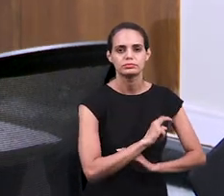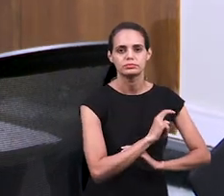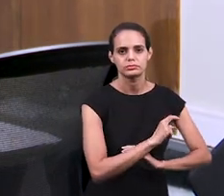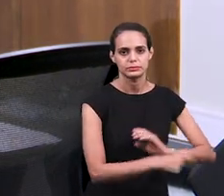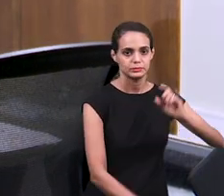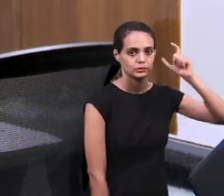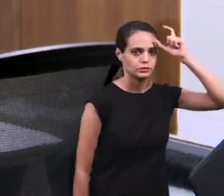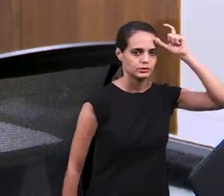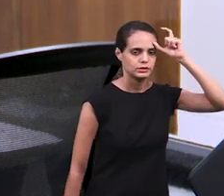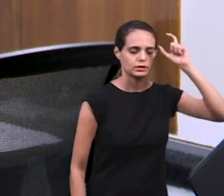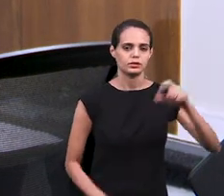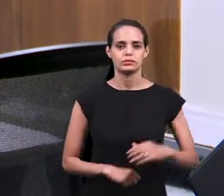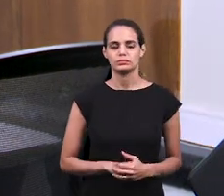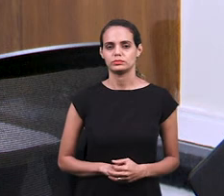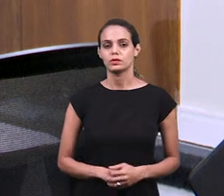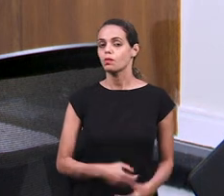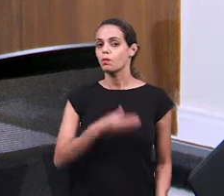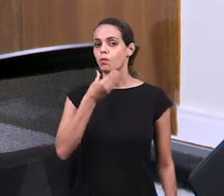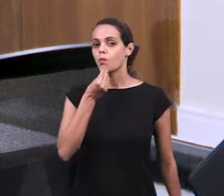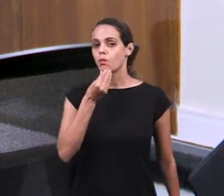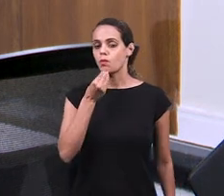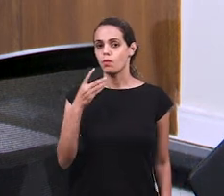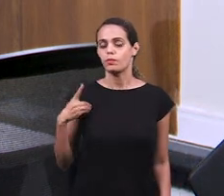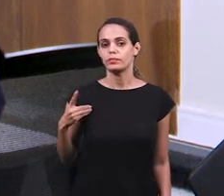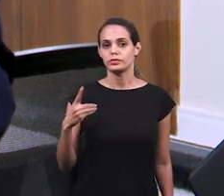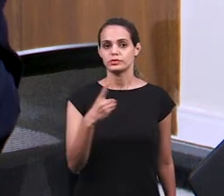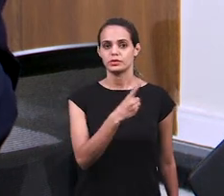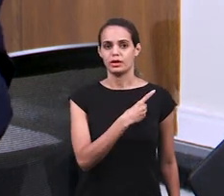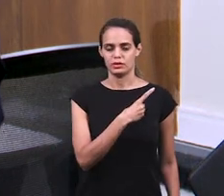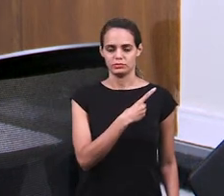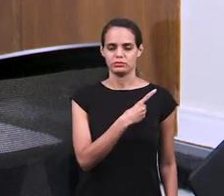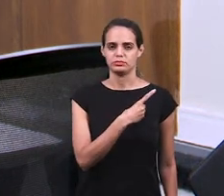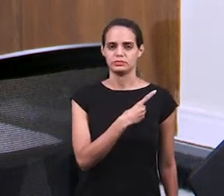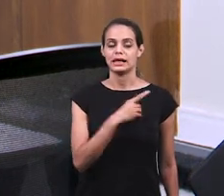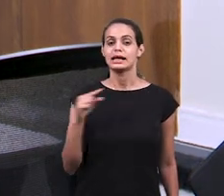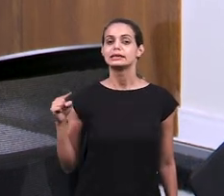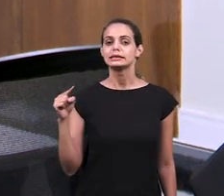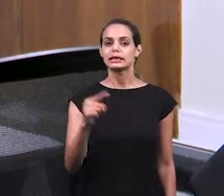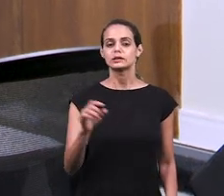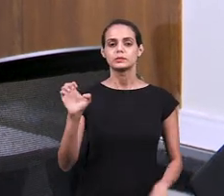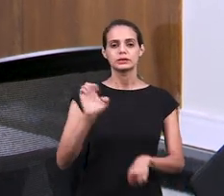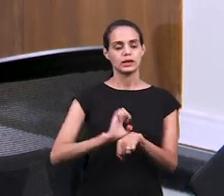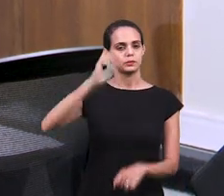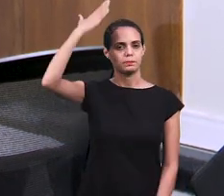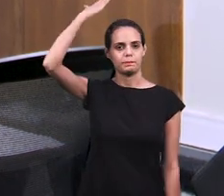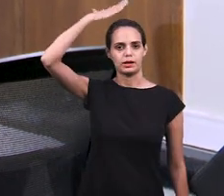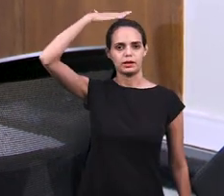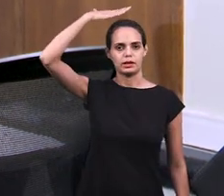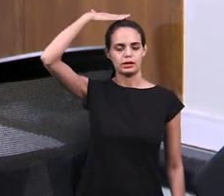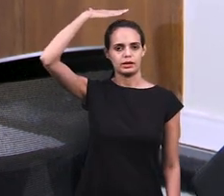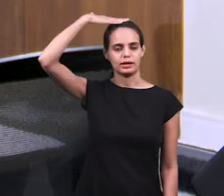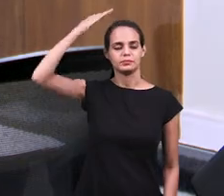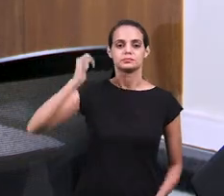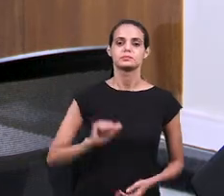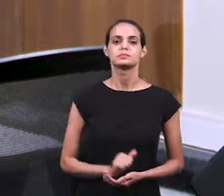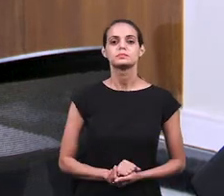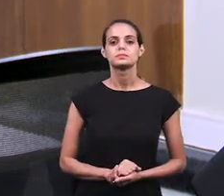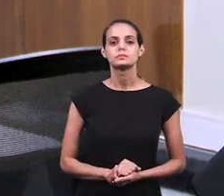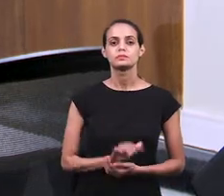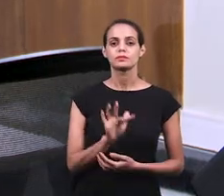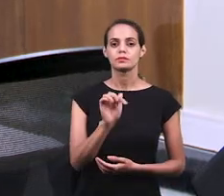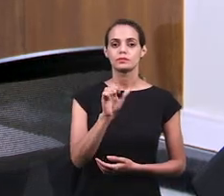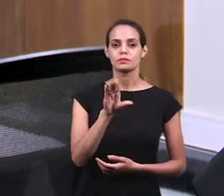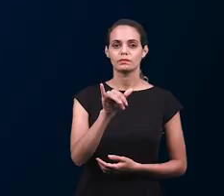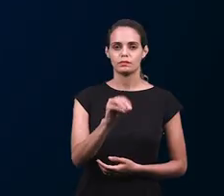ideias malignas é o nosso irmão diácono também. Ele é o Fábio, lá da igreja de Londrina, no estado do Paraná. A palavra agora está